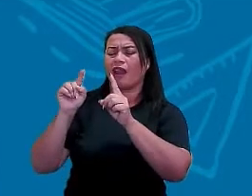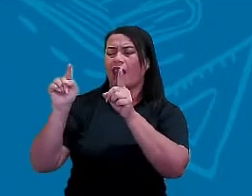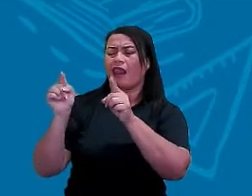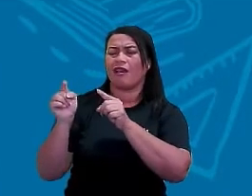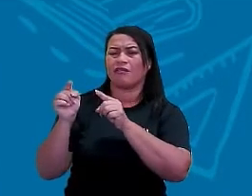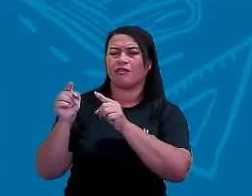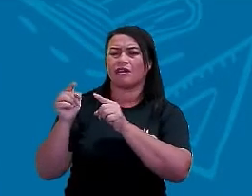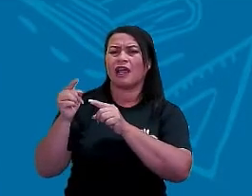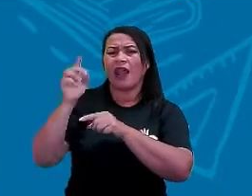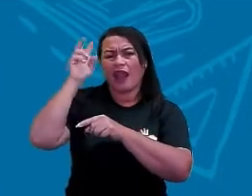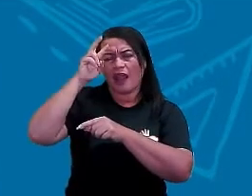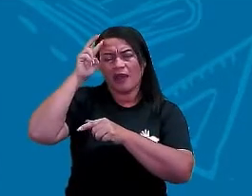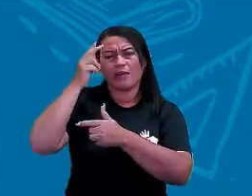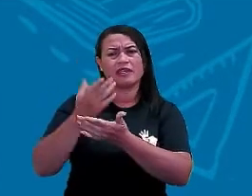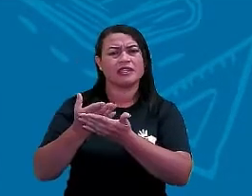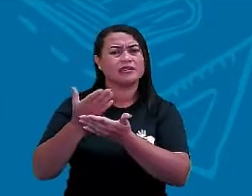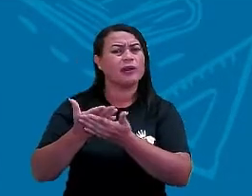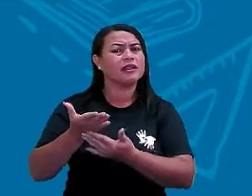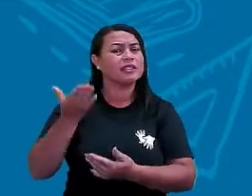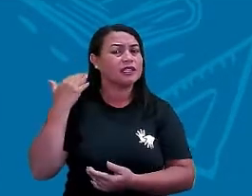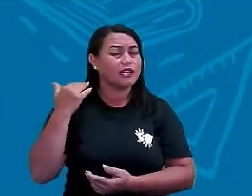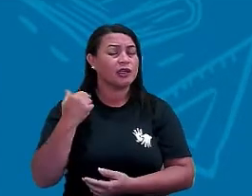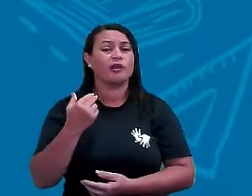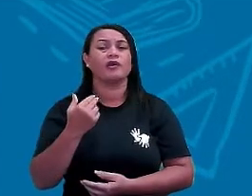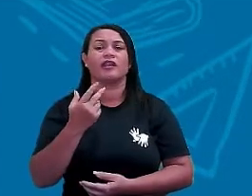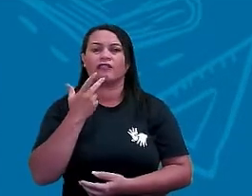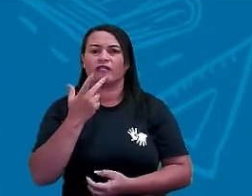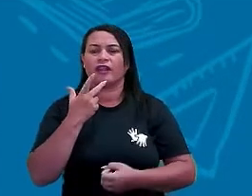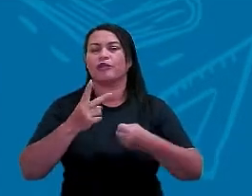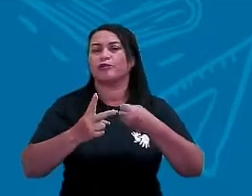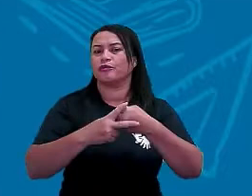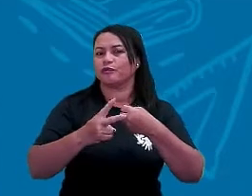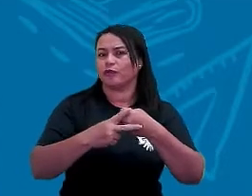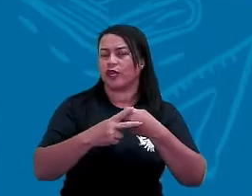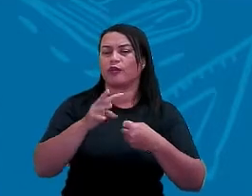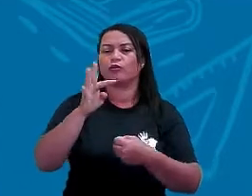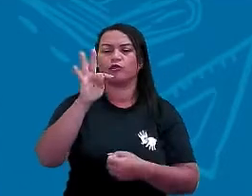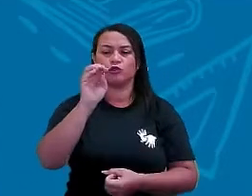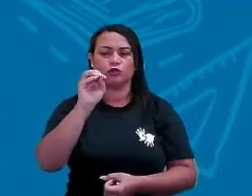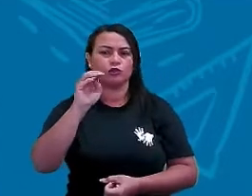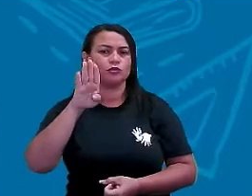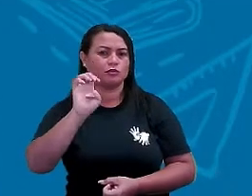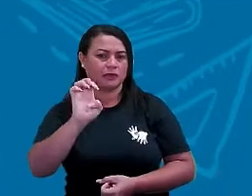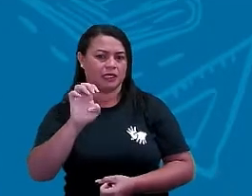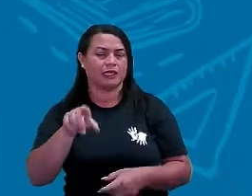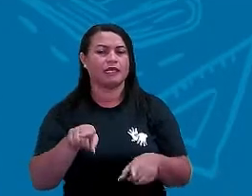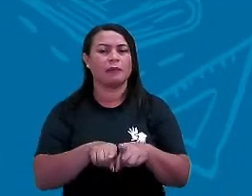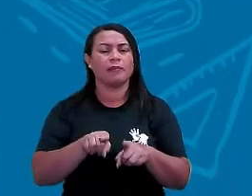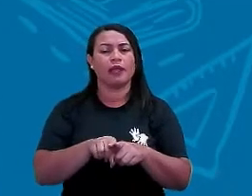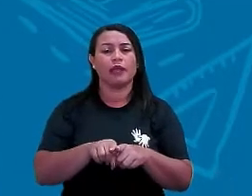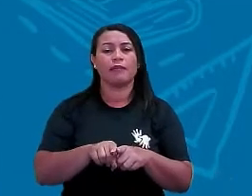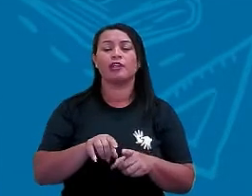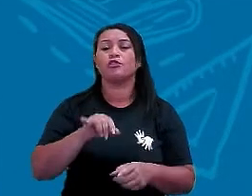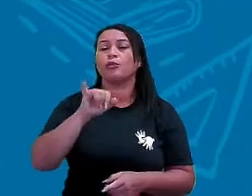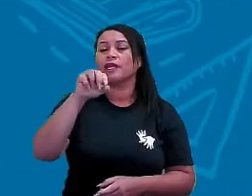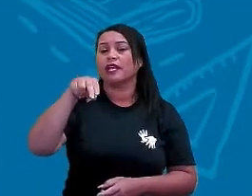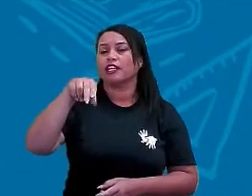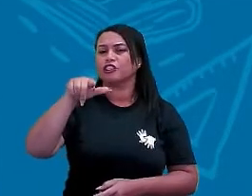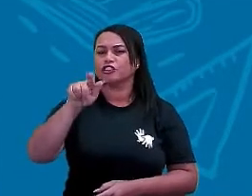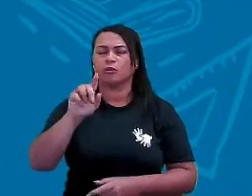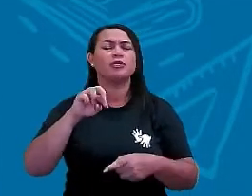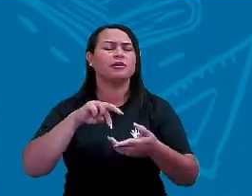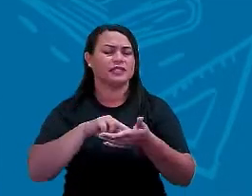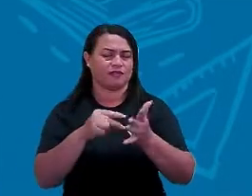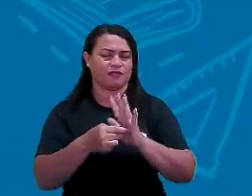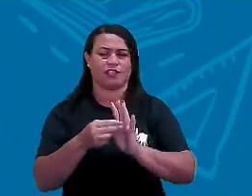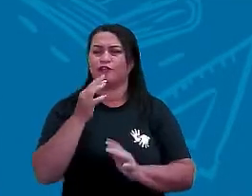aulas anteriores, o present continuous, que é o verbo to be, mais o verbo principal com ing, mas ele também pode indicar